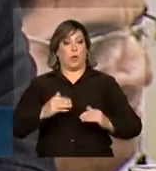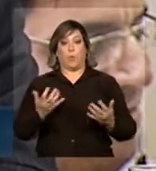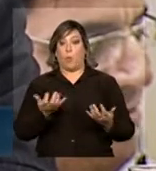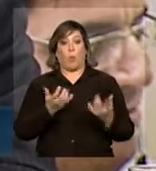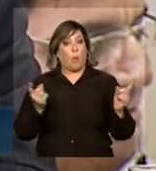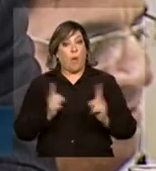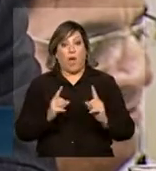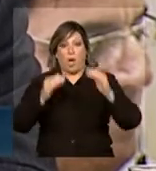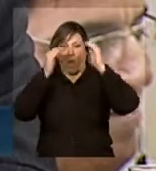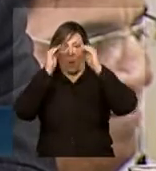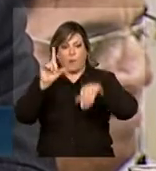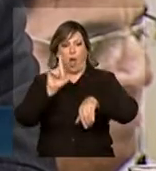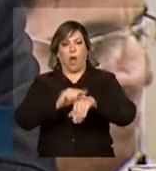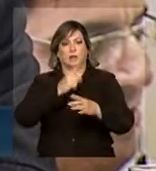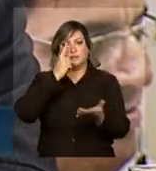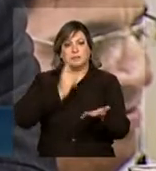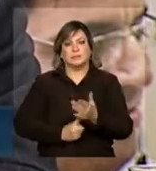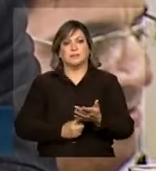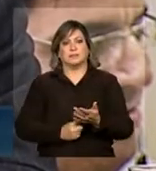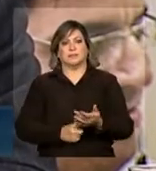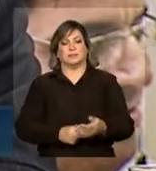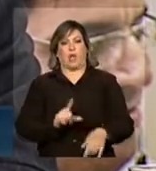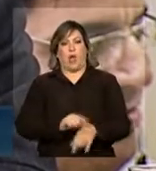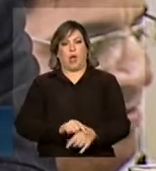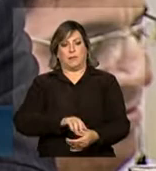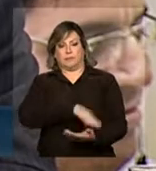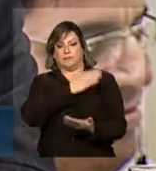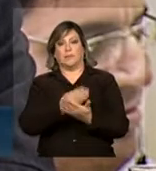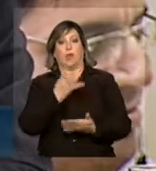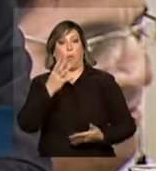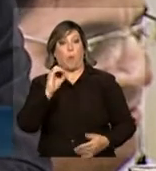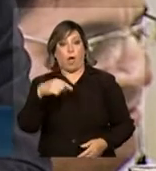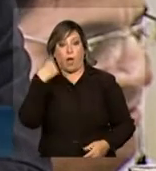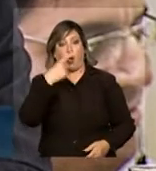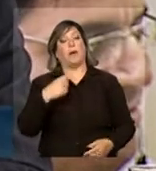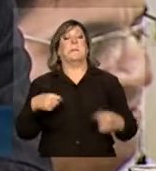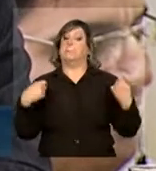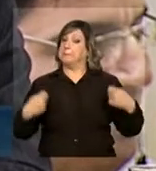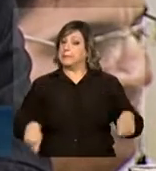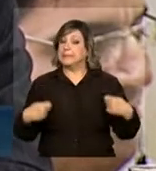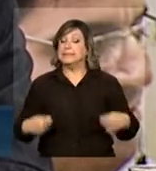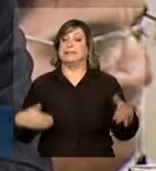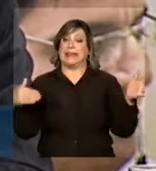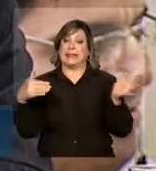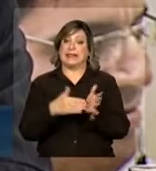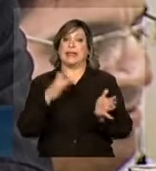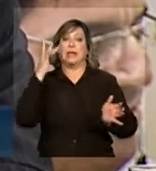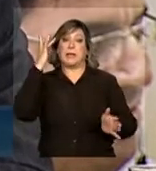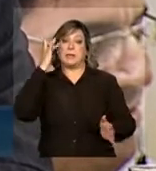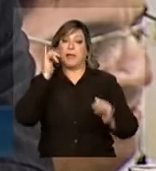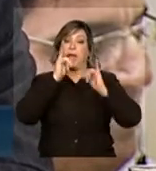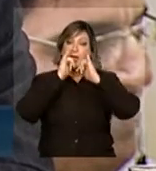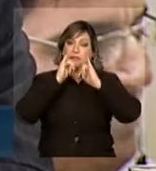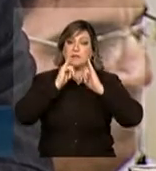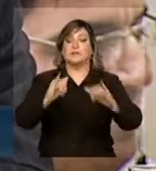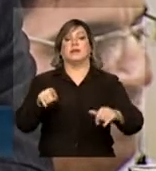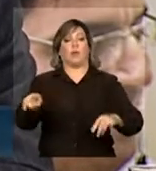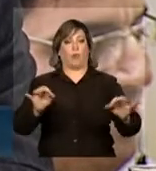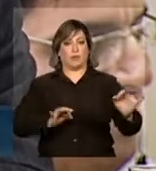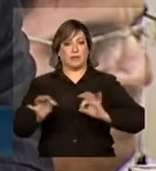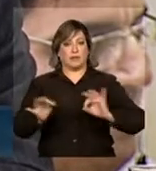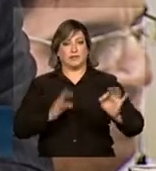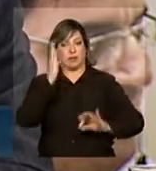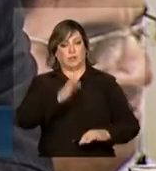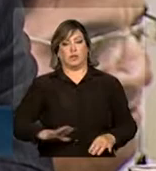horária é muito importante que a secretaria tem até amanhã para notificar e informar a coordenação Nacional do